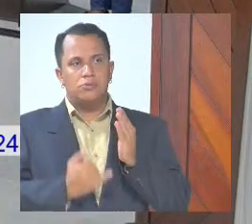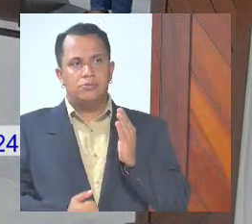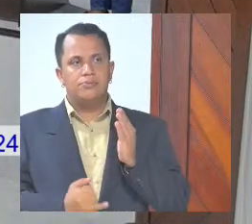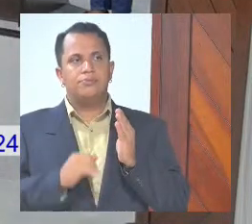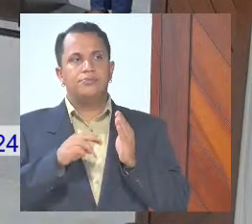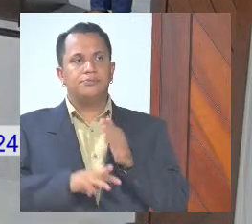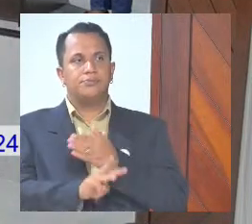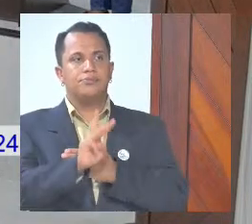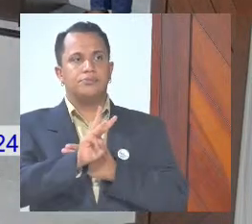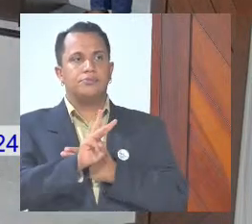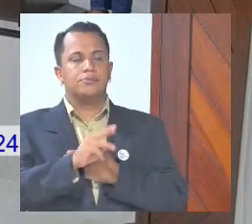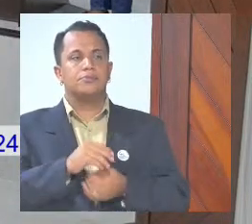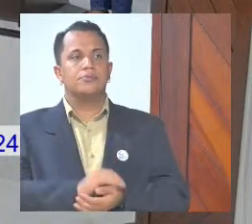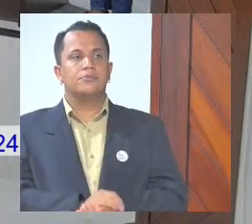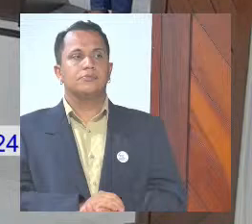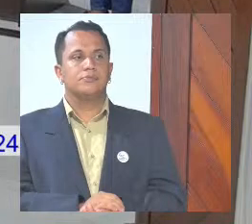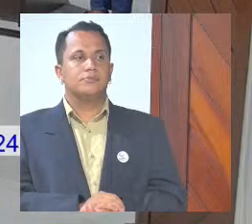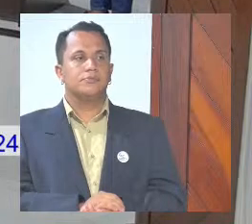William.